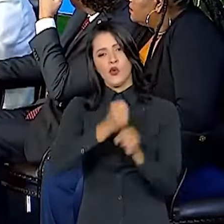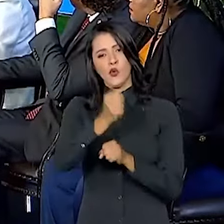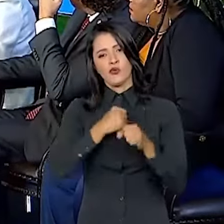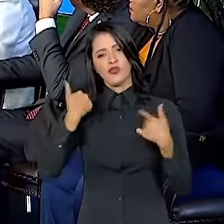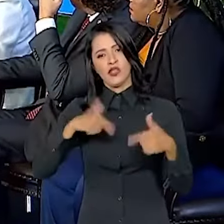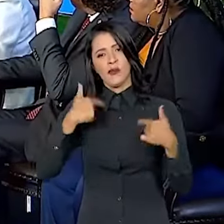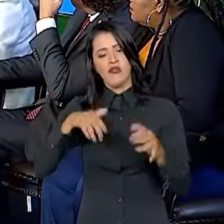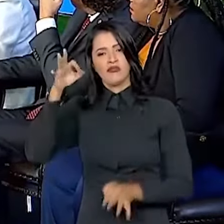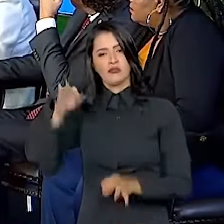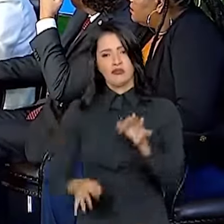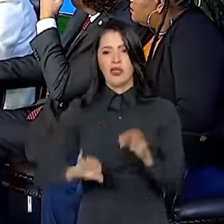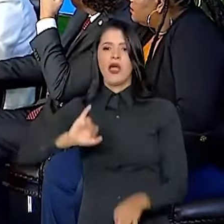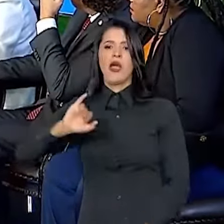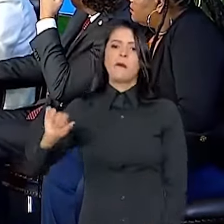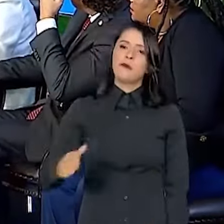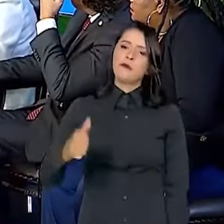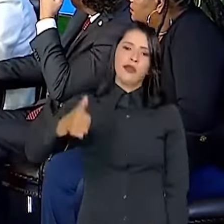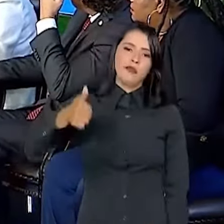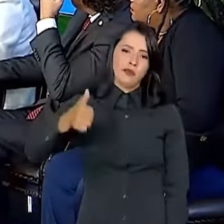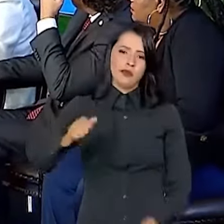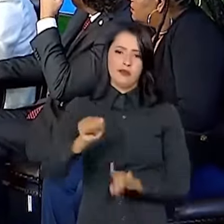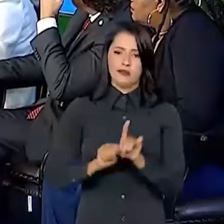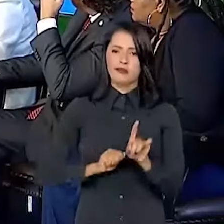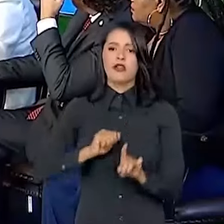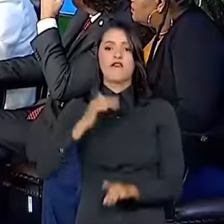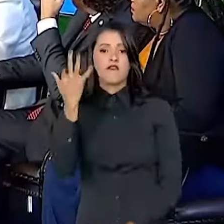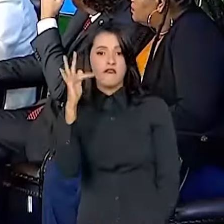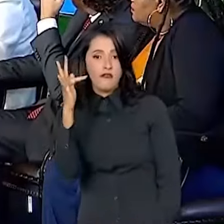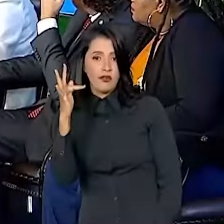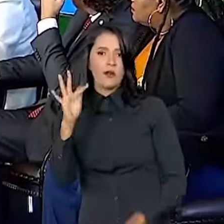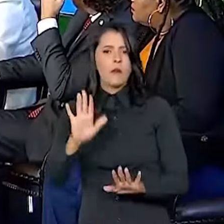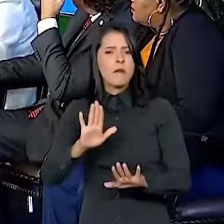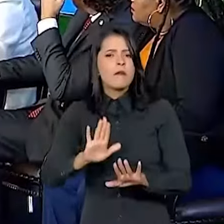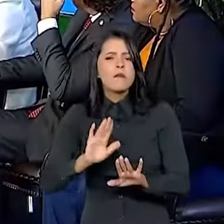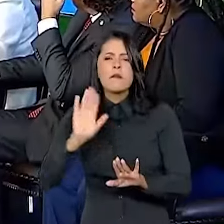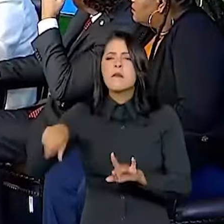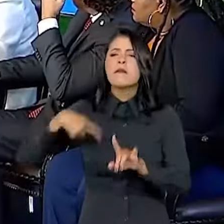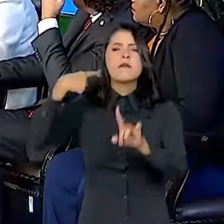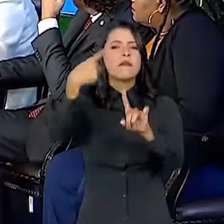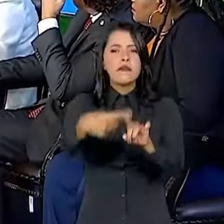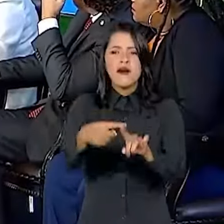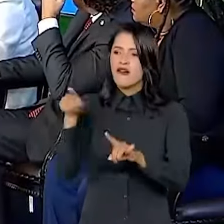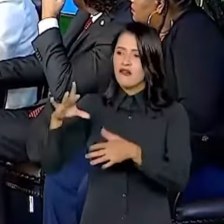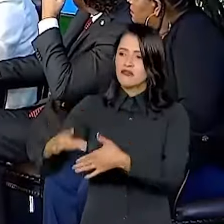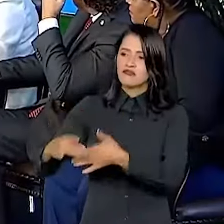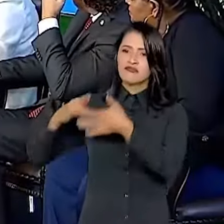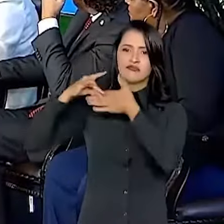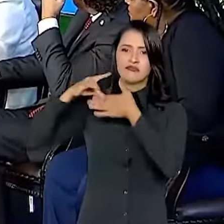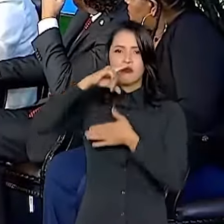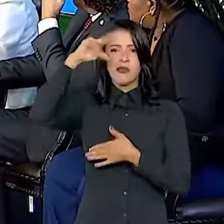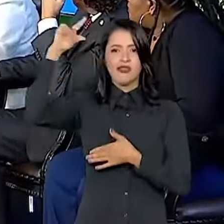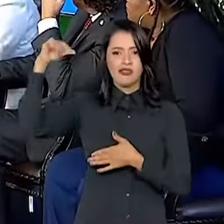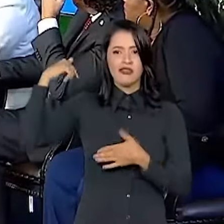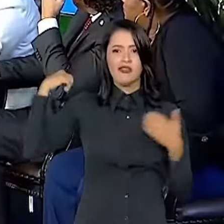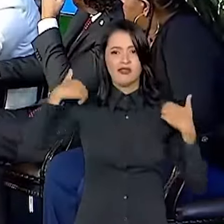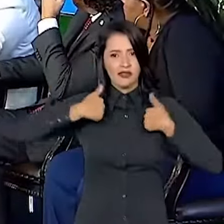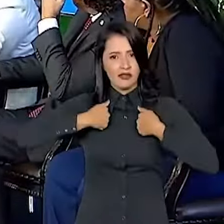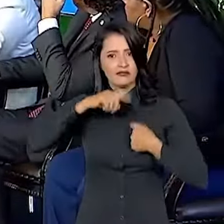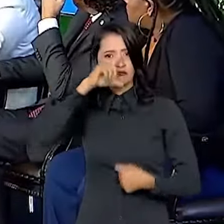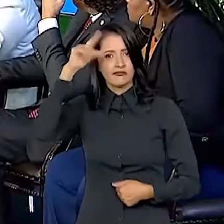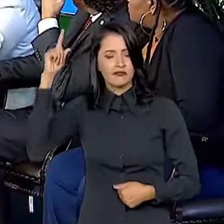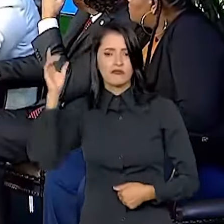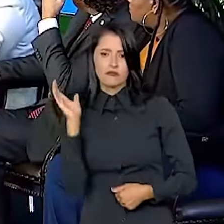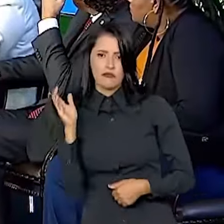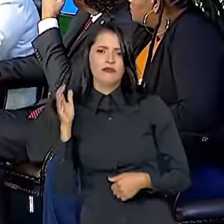em 1º de fevereiro. Mas mais do que isso, a liderança da ministra Rosa Weber garantiu